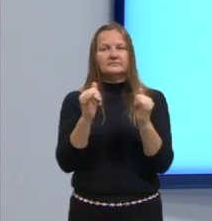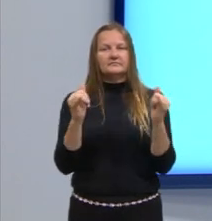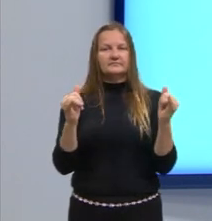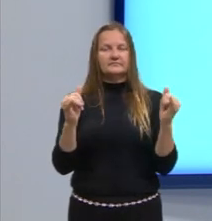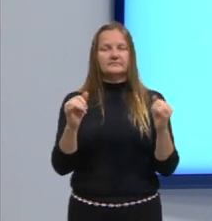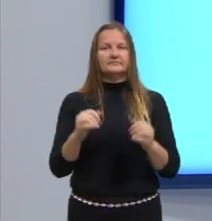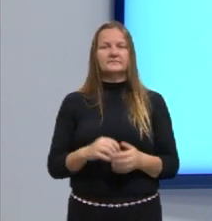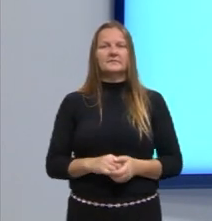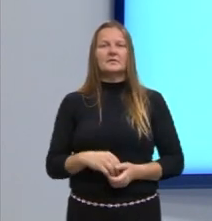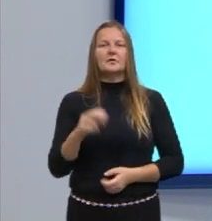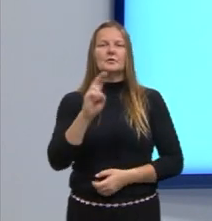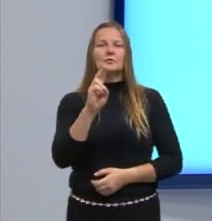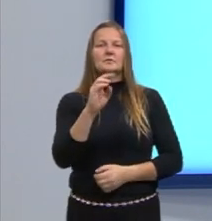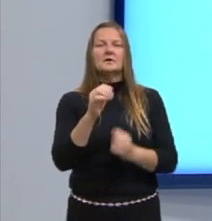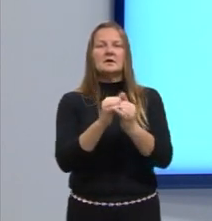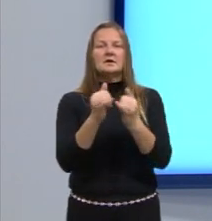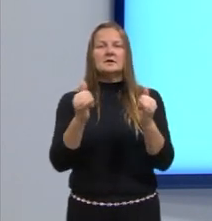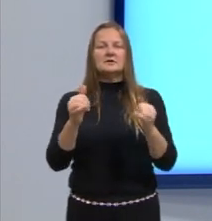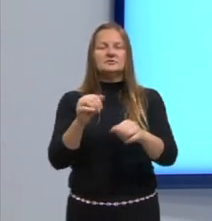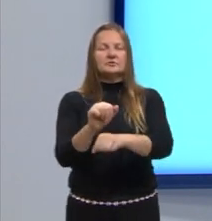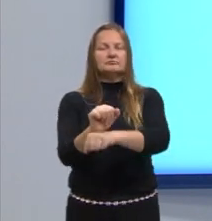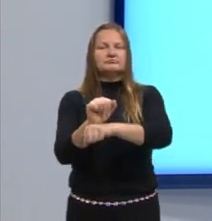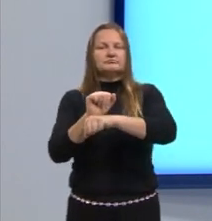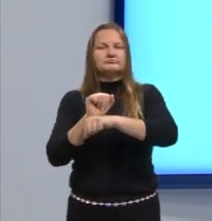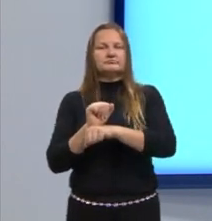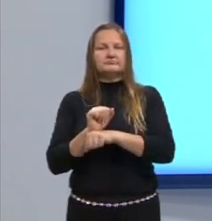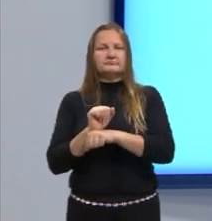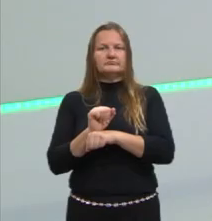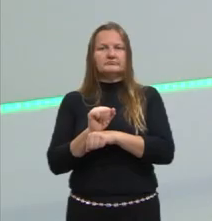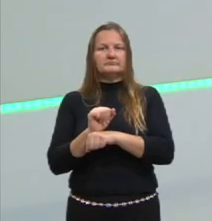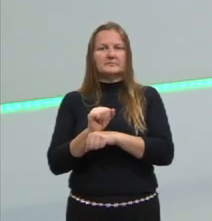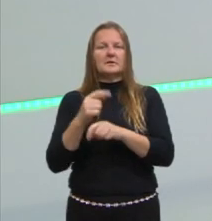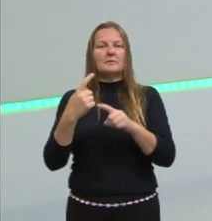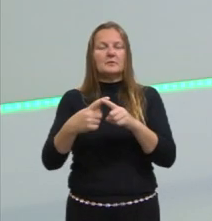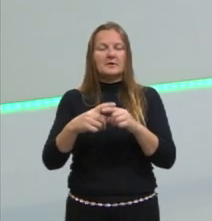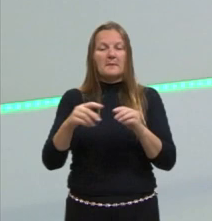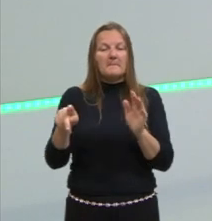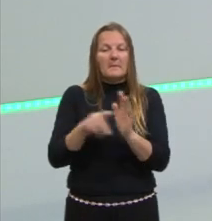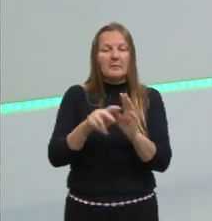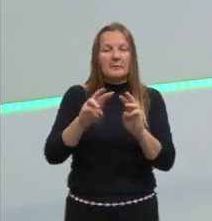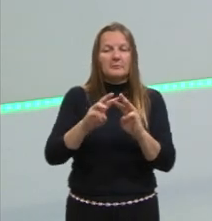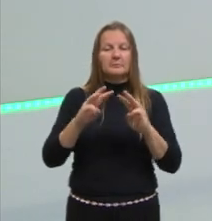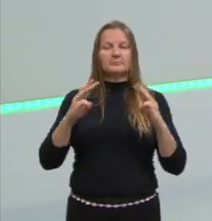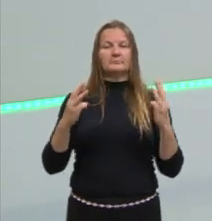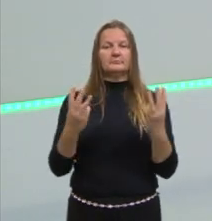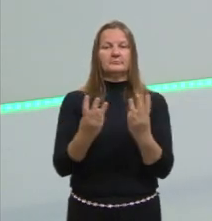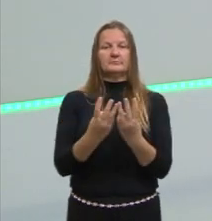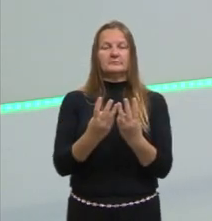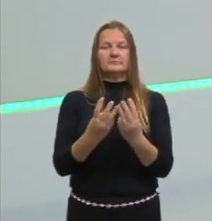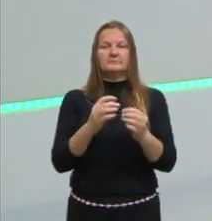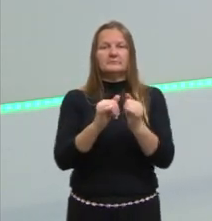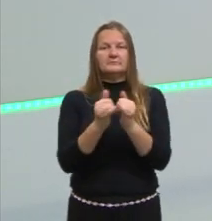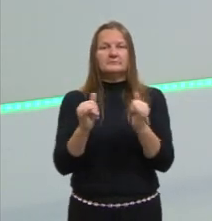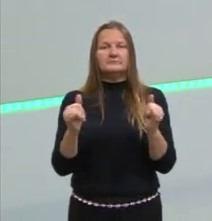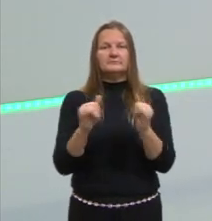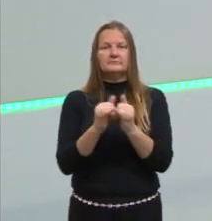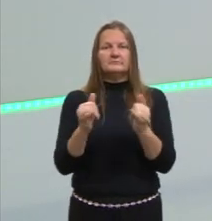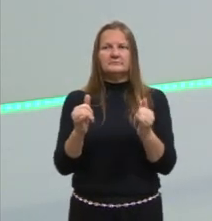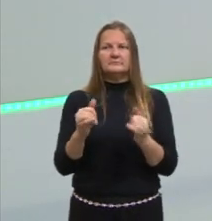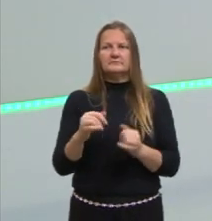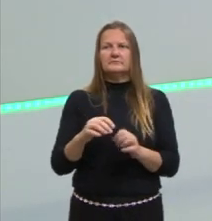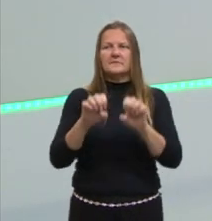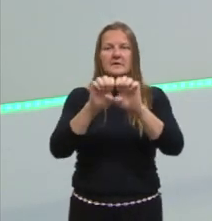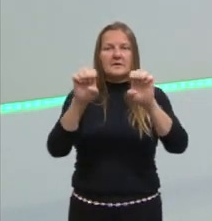chamada de energia de repouso devido a massa né desse corpo e essa energia é dada pela famosa